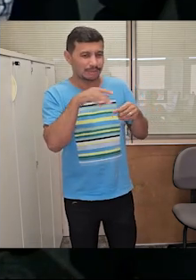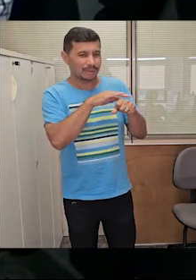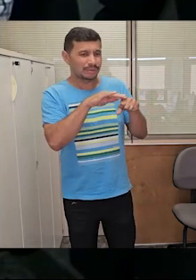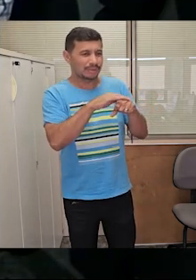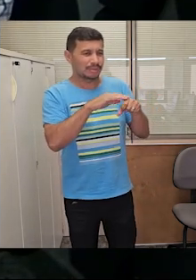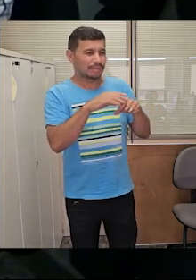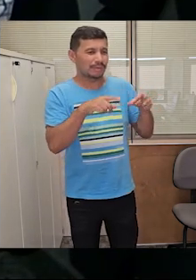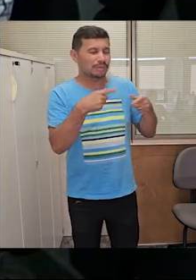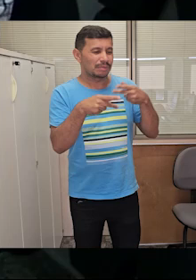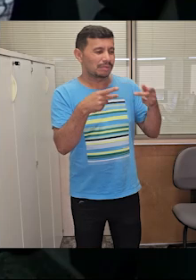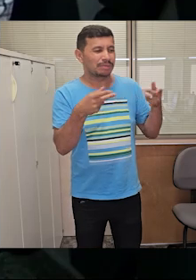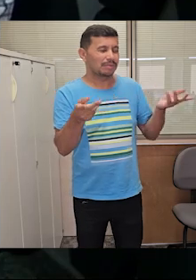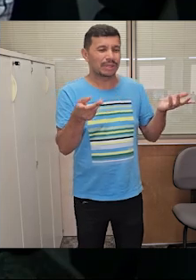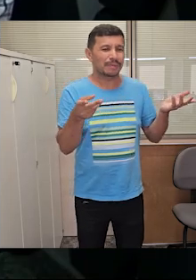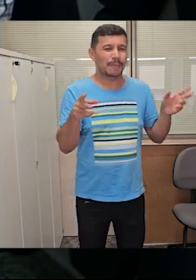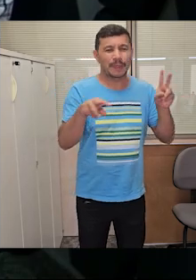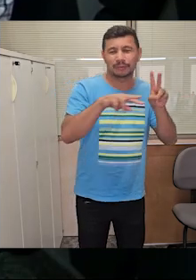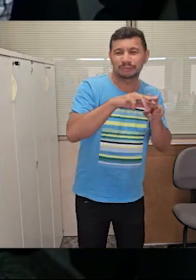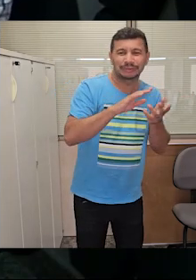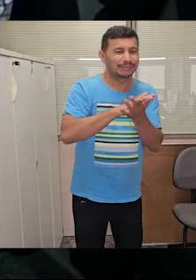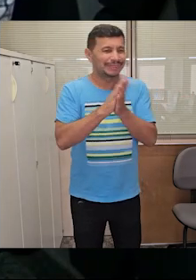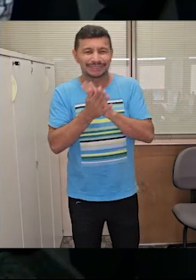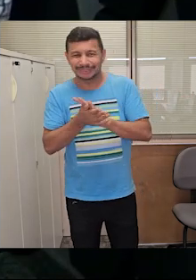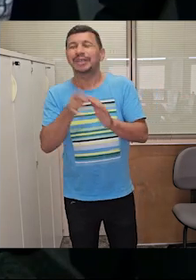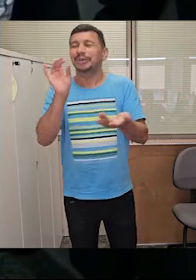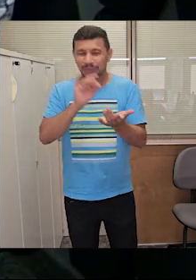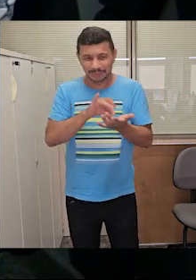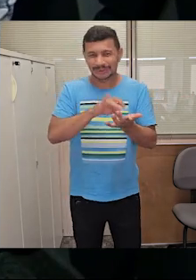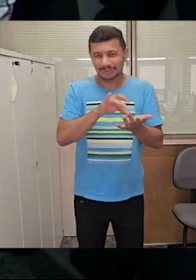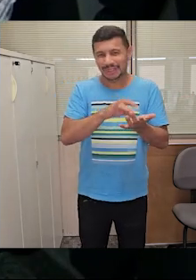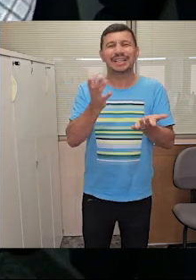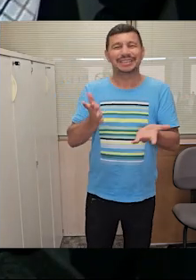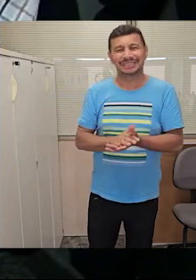dentro, conseguiu não ser preso. Isso é verdade. É verdade.